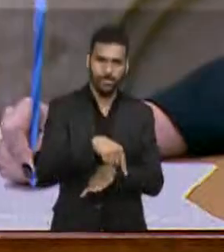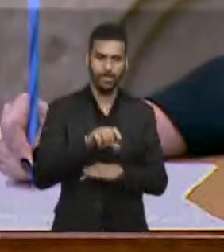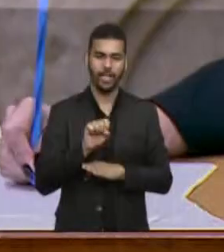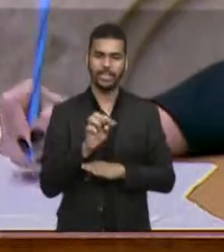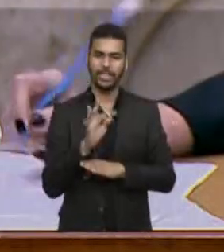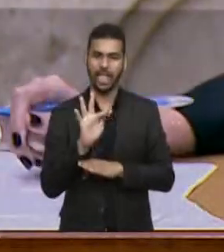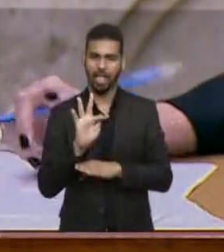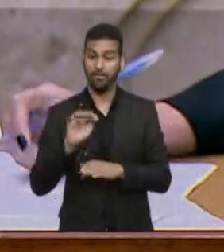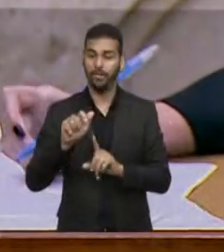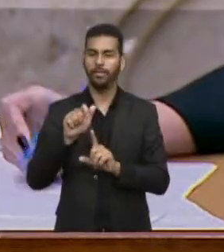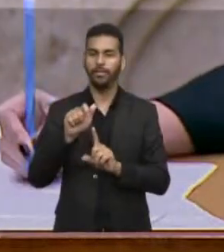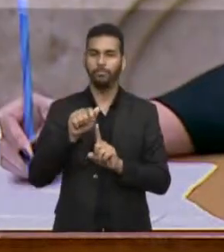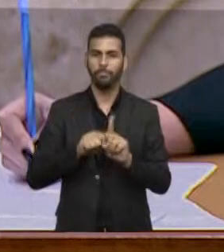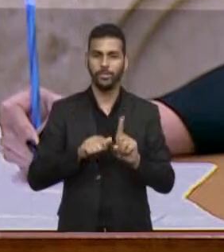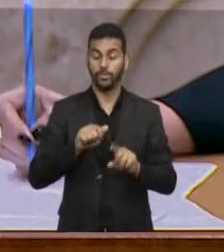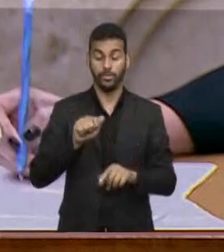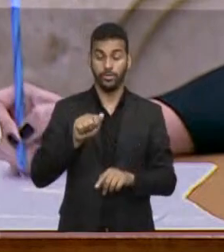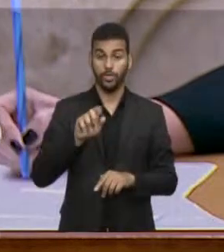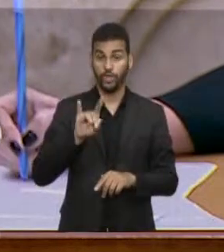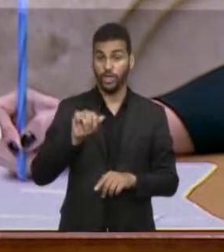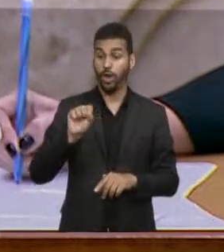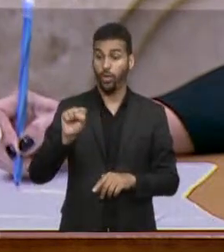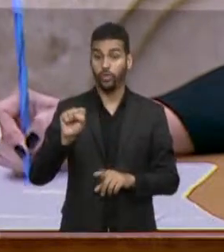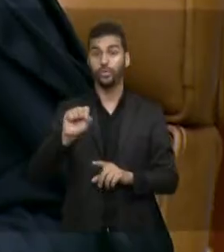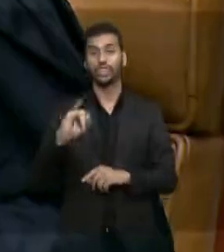Suprema em noite de Janeiro